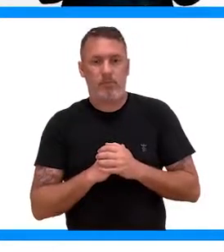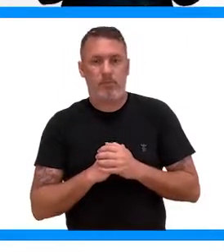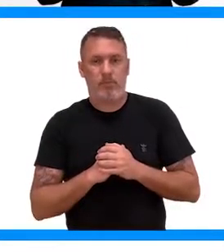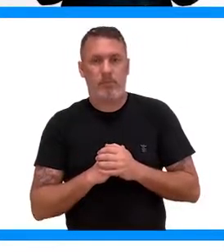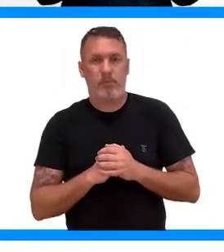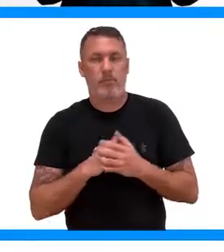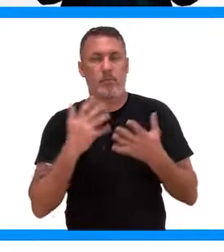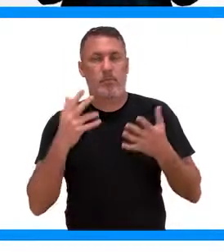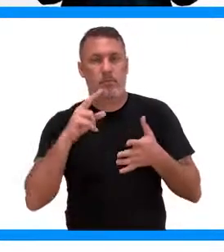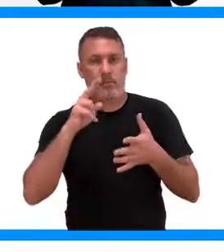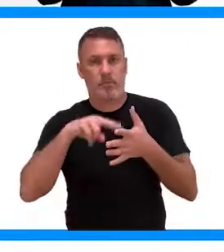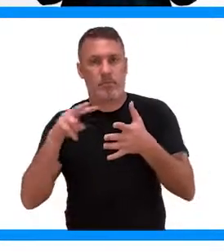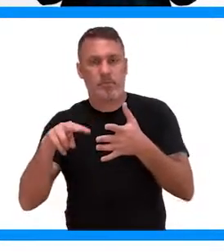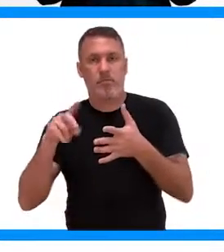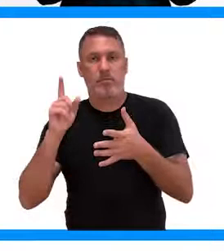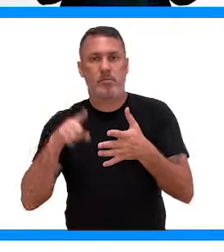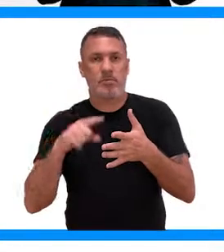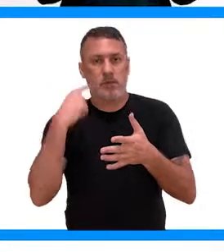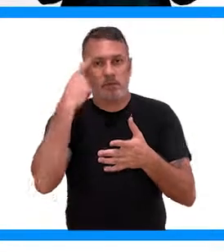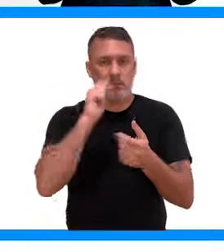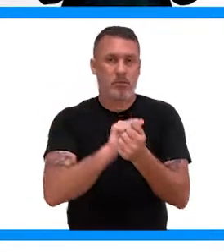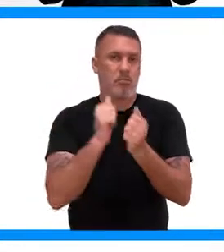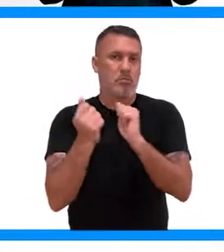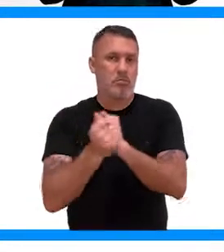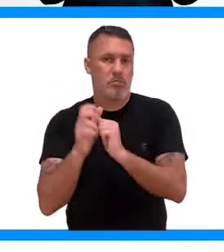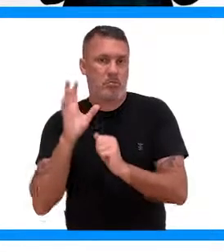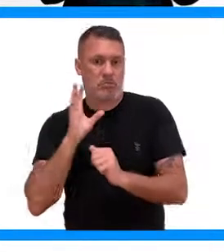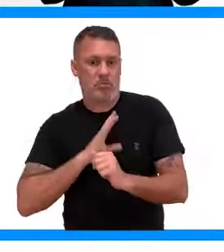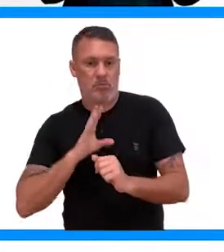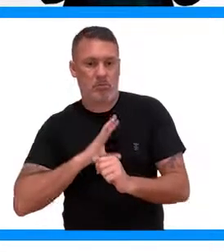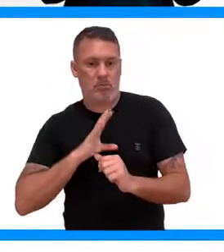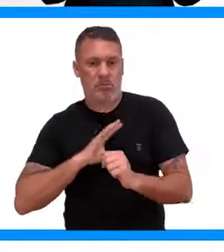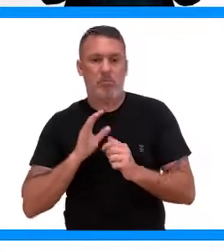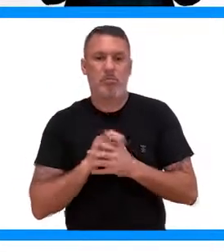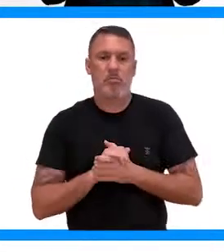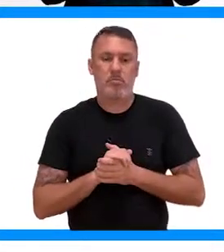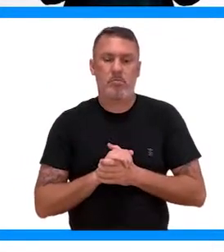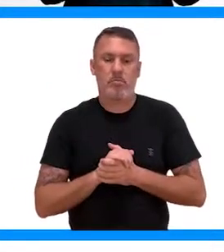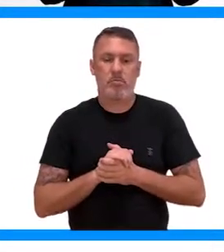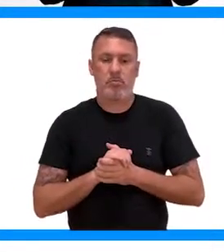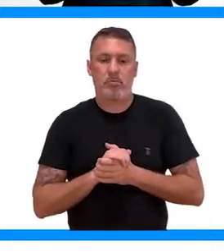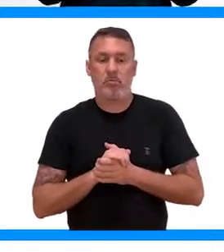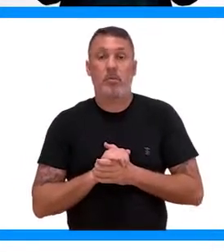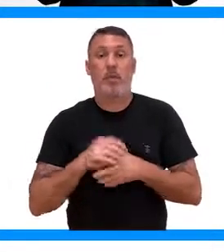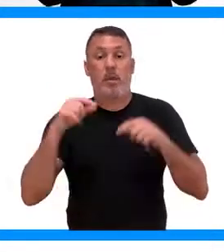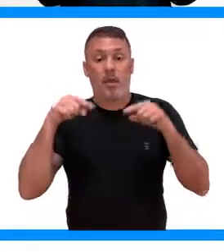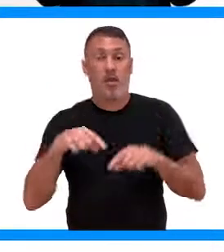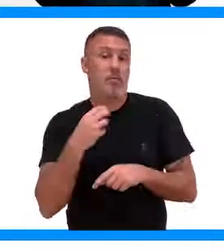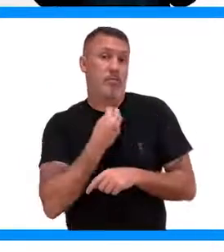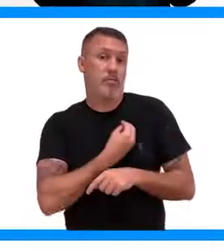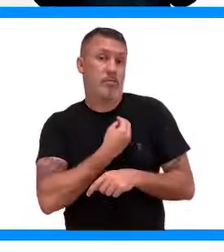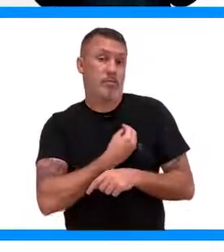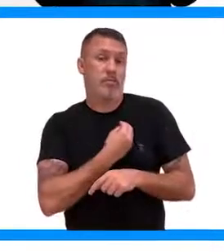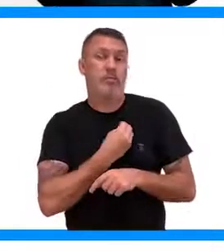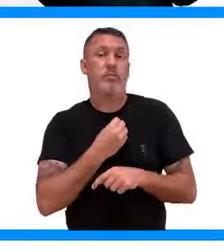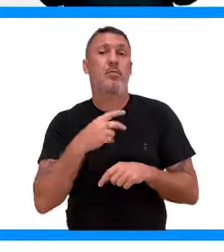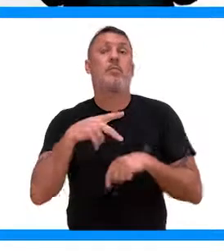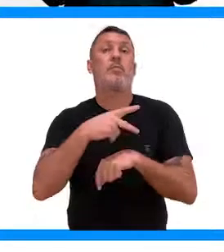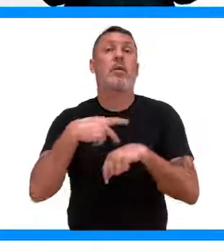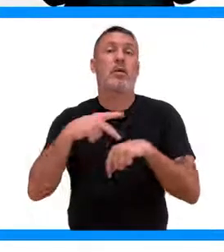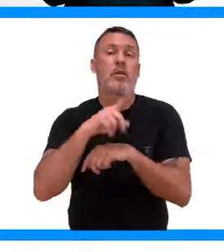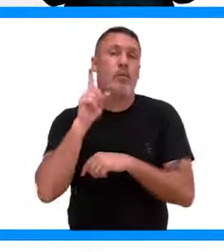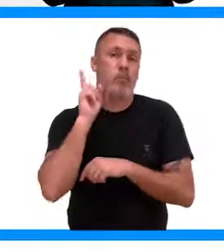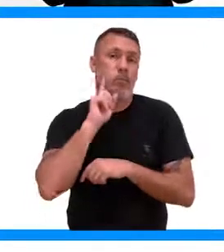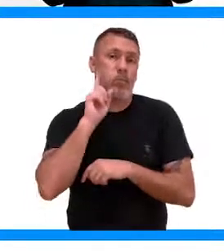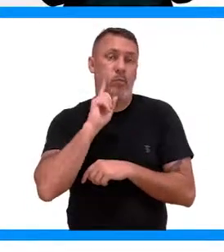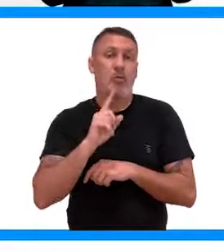estou estabelecido em los Estados Unidos. 10 anos passaram já em que crucé de mojado. Aqui estou estabelecido nos